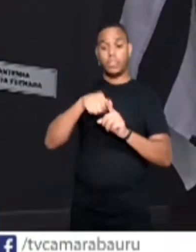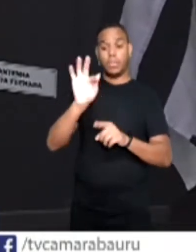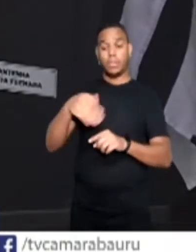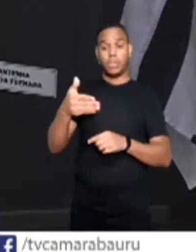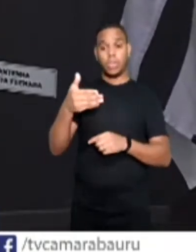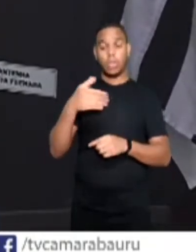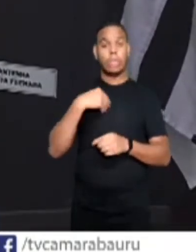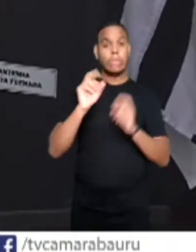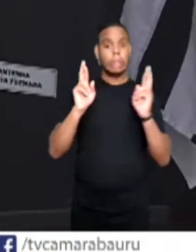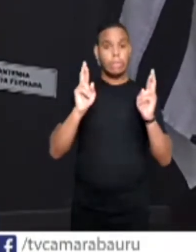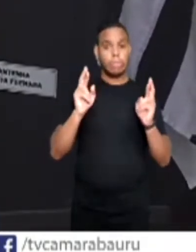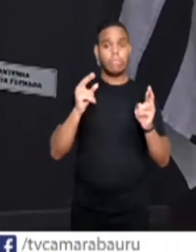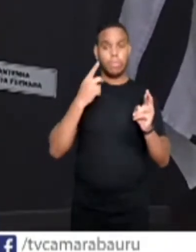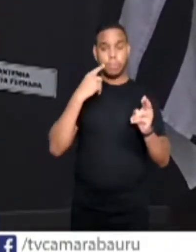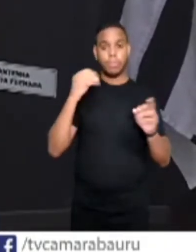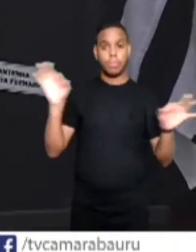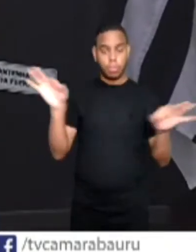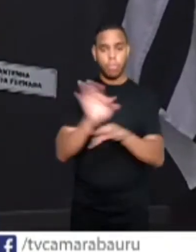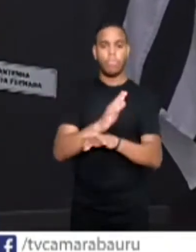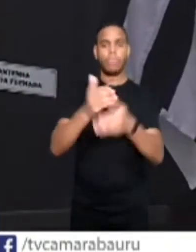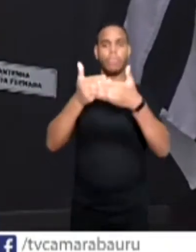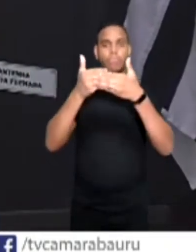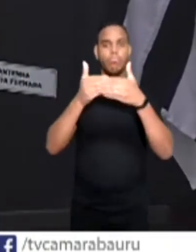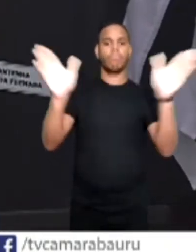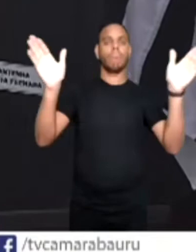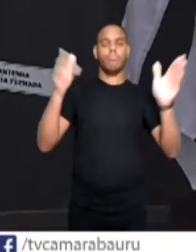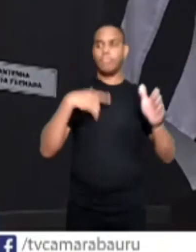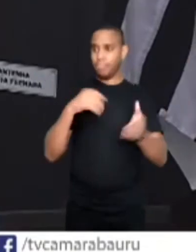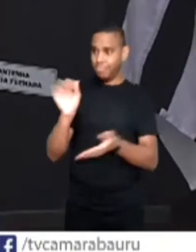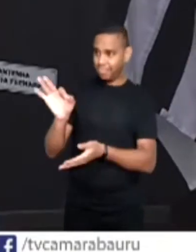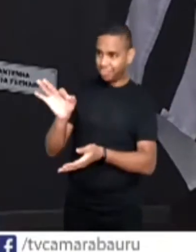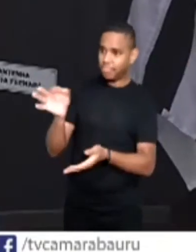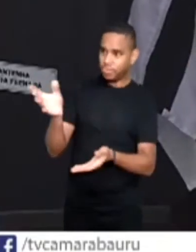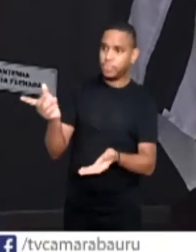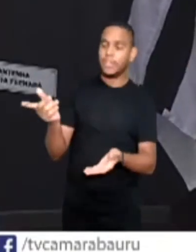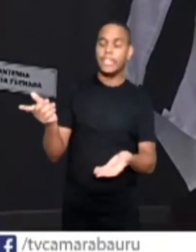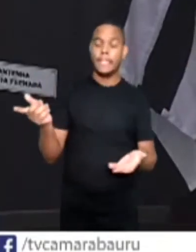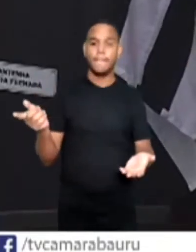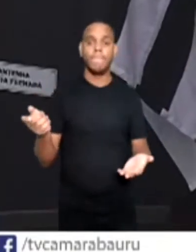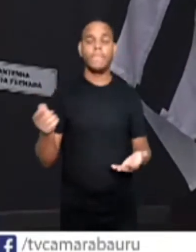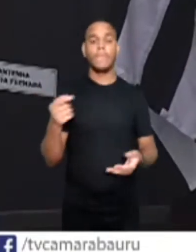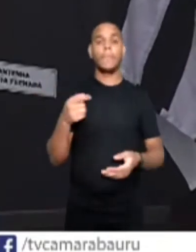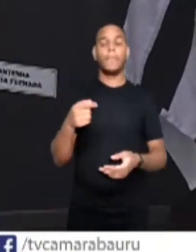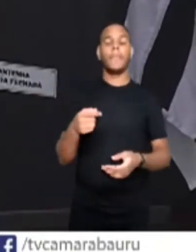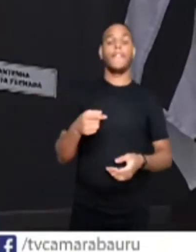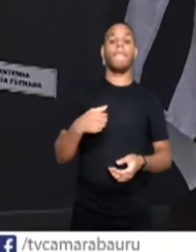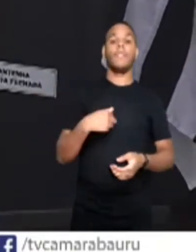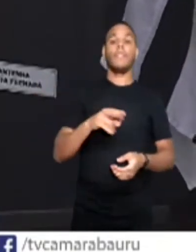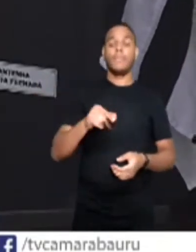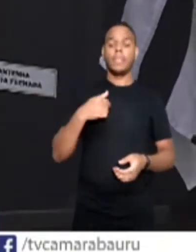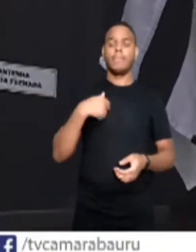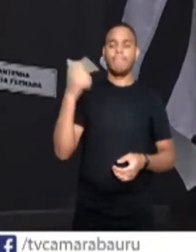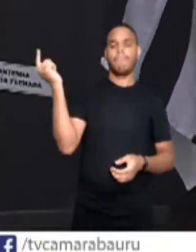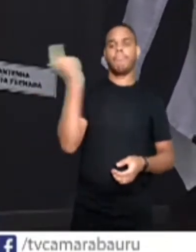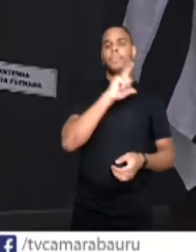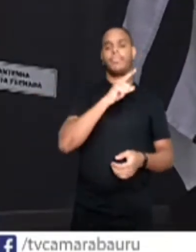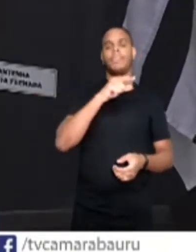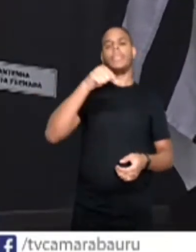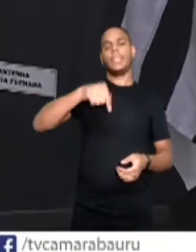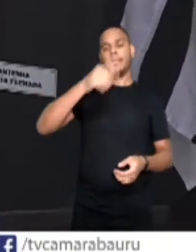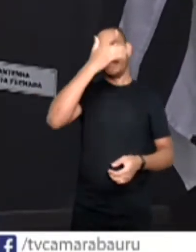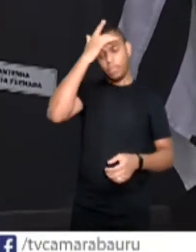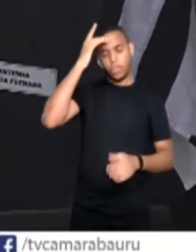que essa unidade venha a ser inaugurada, né, secretário? E para nós realmente será mais uma conquista para esses moradores desta